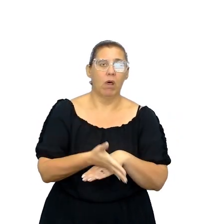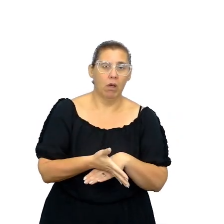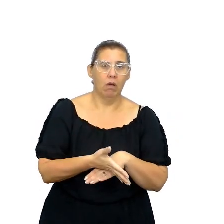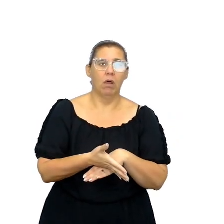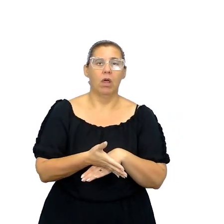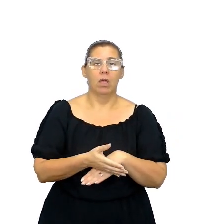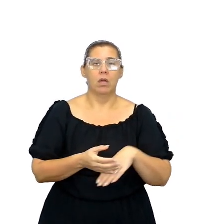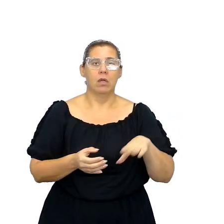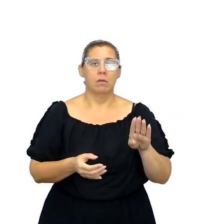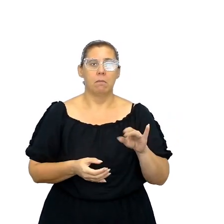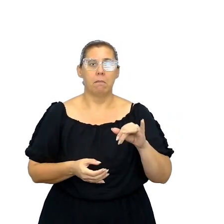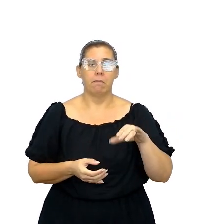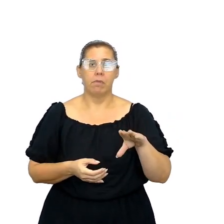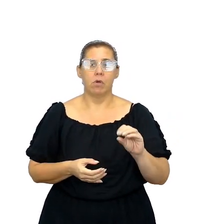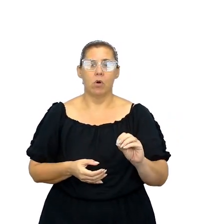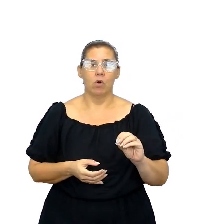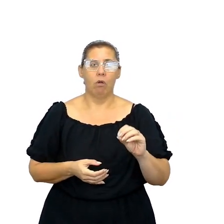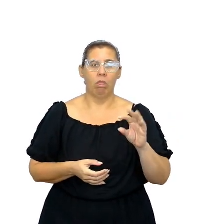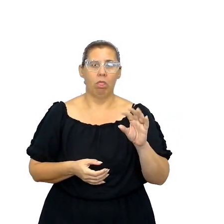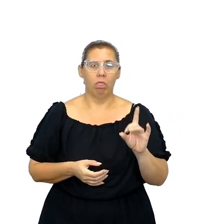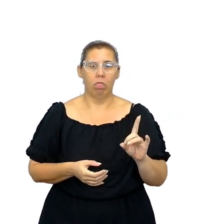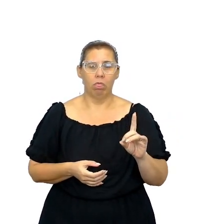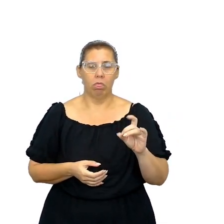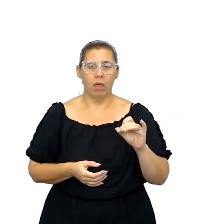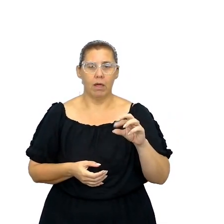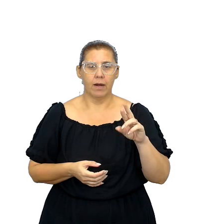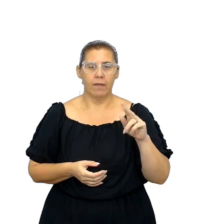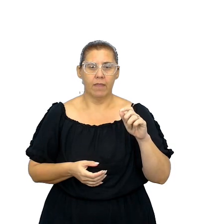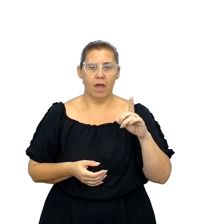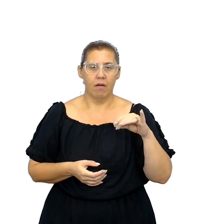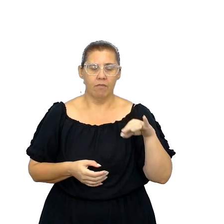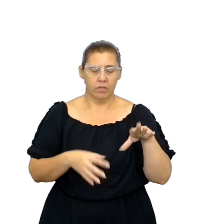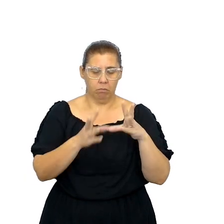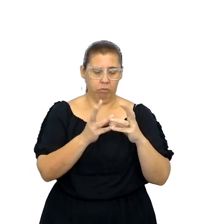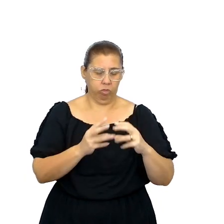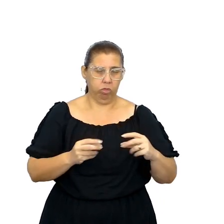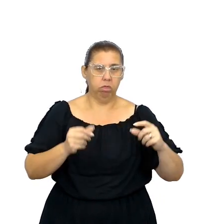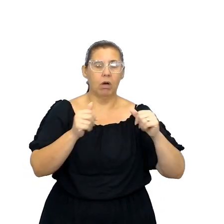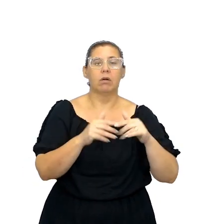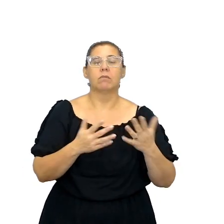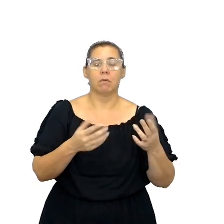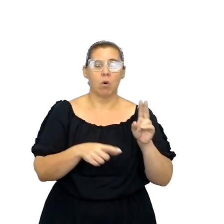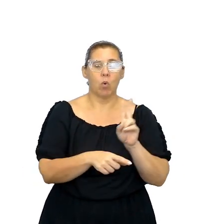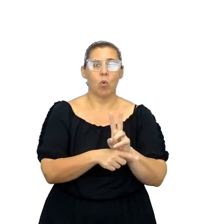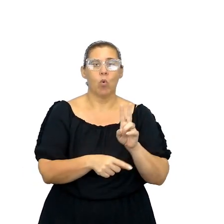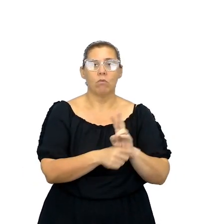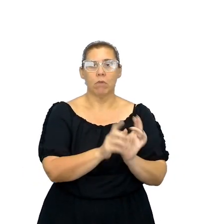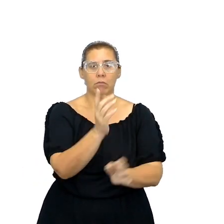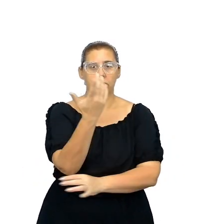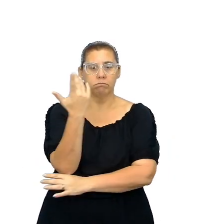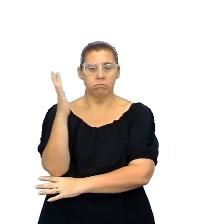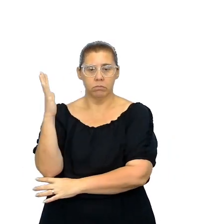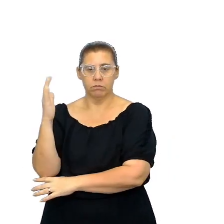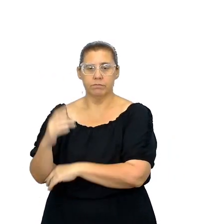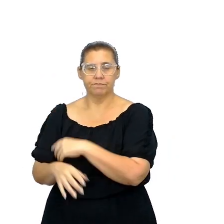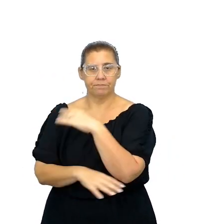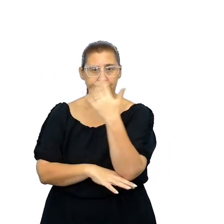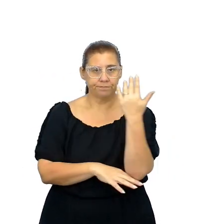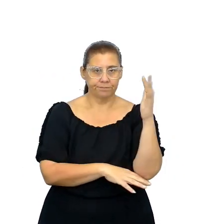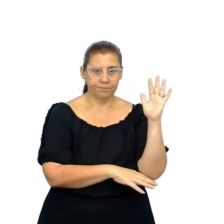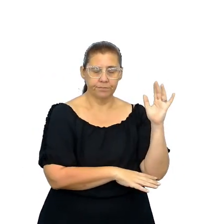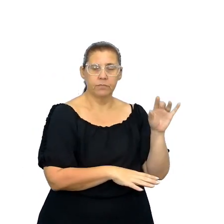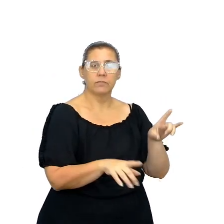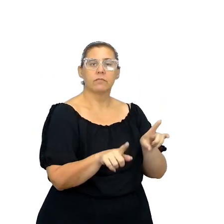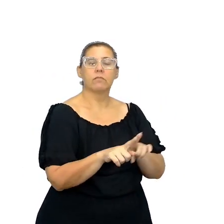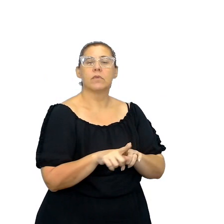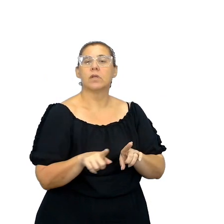de biodegradáveis e matérias-primas vegetais que contribuem para a preservação do meio ambiente, além